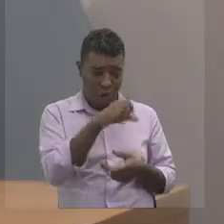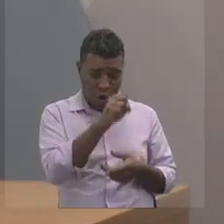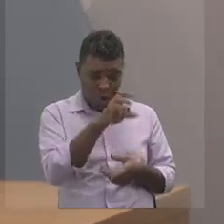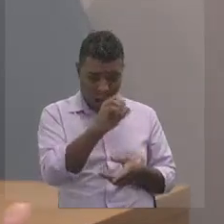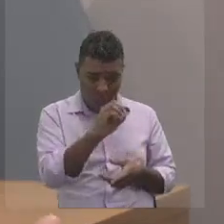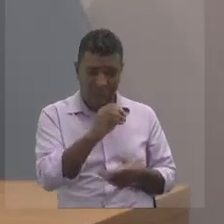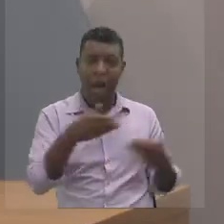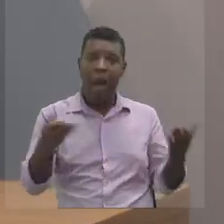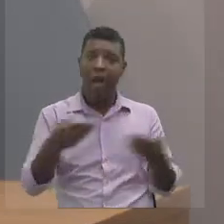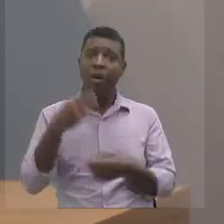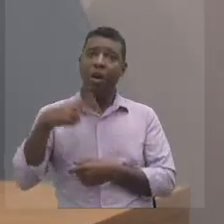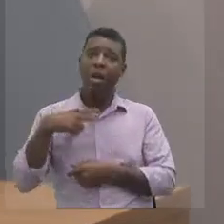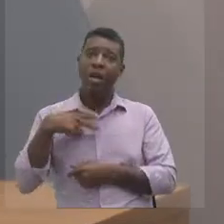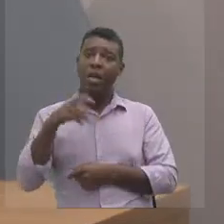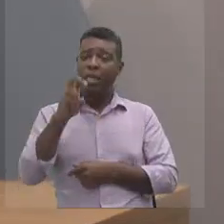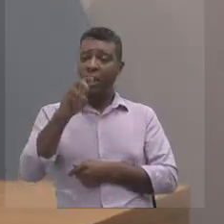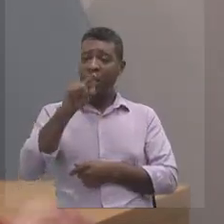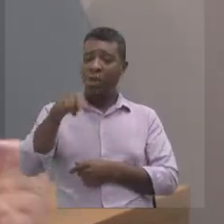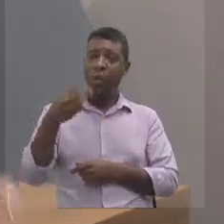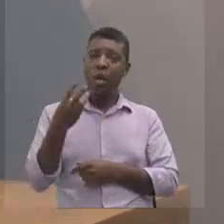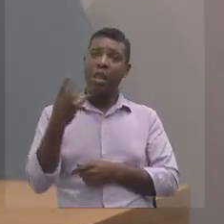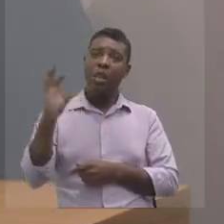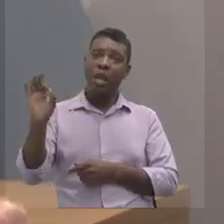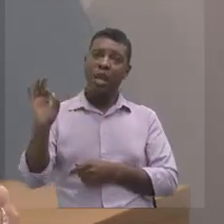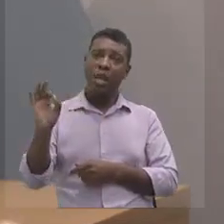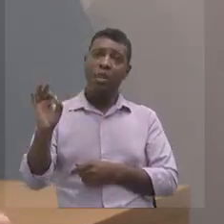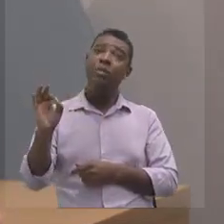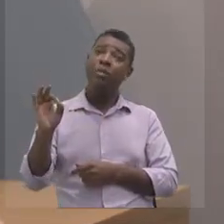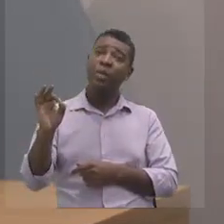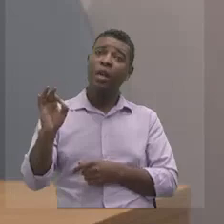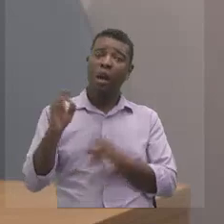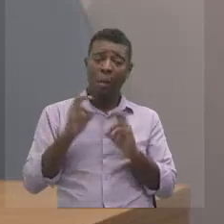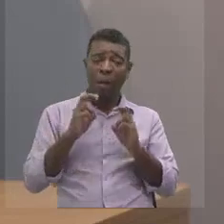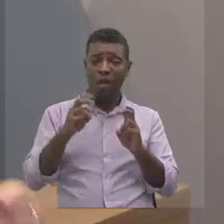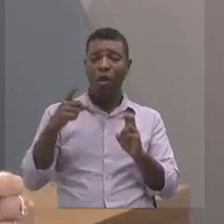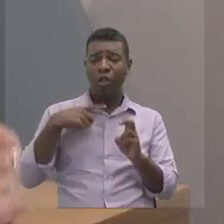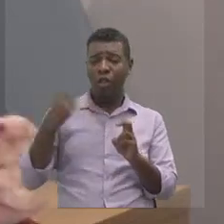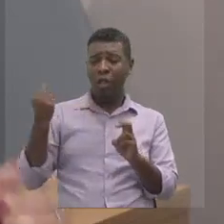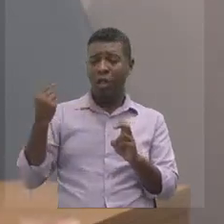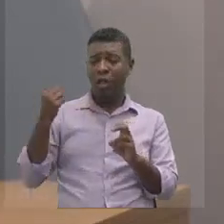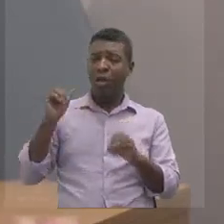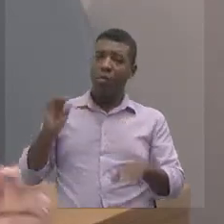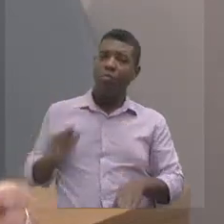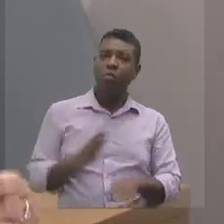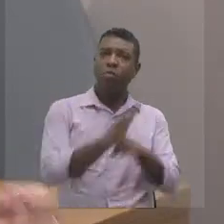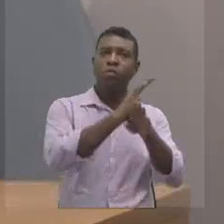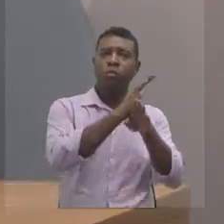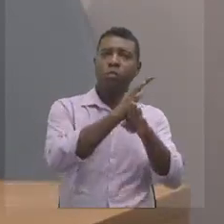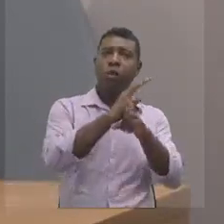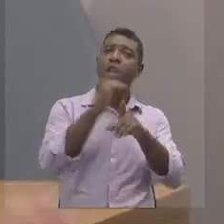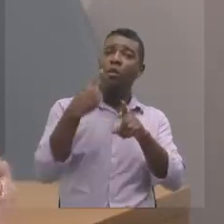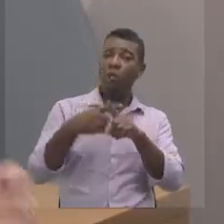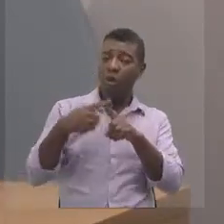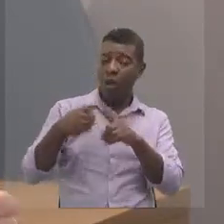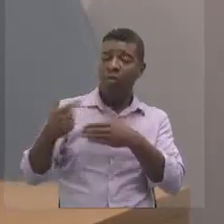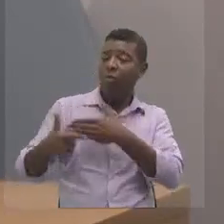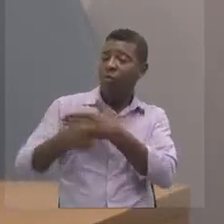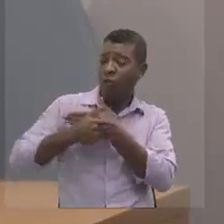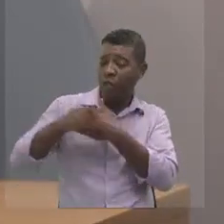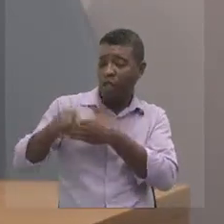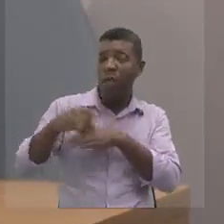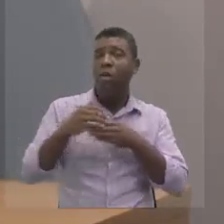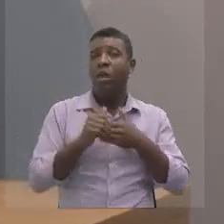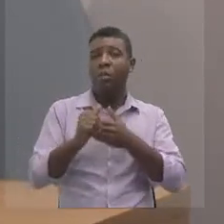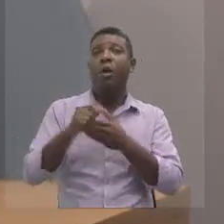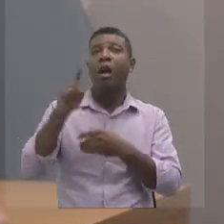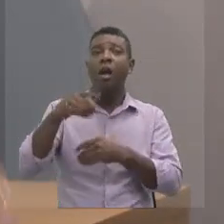privatização 5 e 30 mas o metrô era subsidiado porque a função do transporte Ela não é uma função do